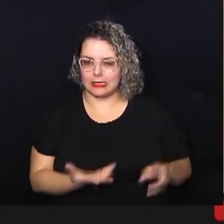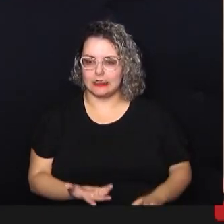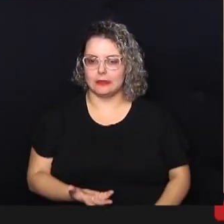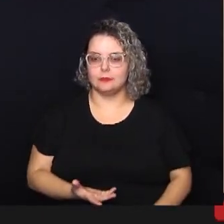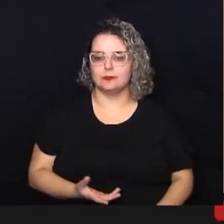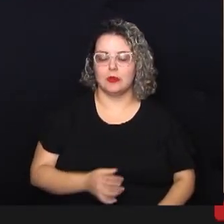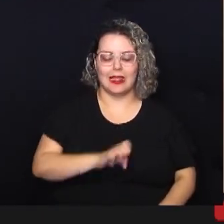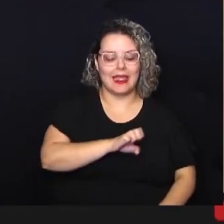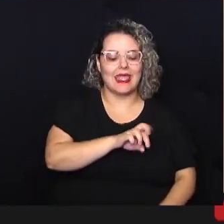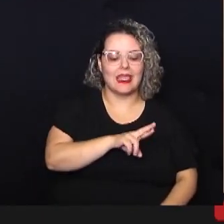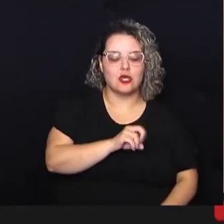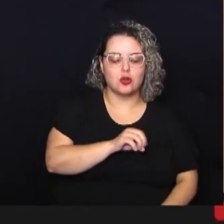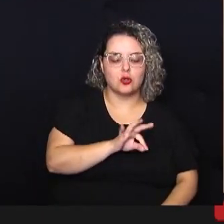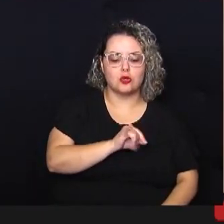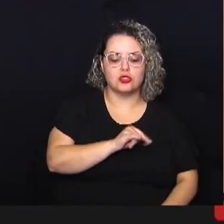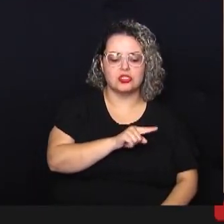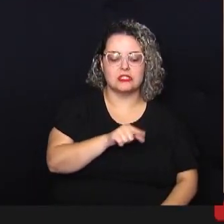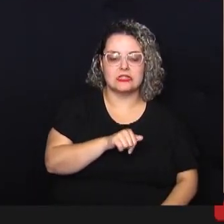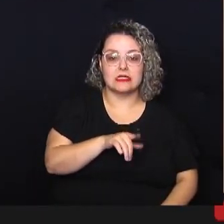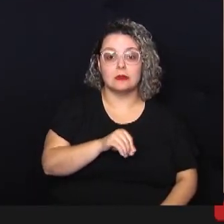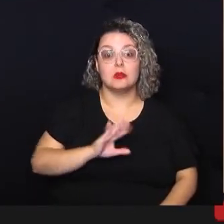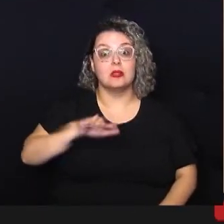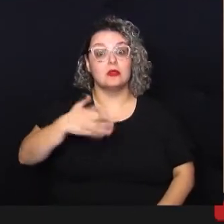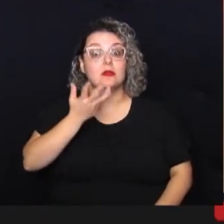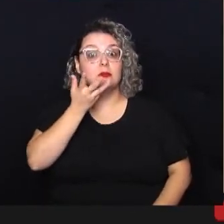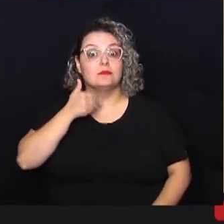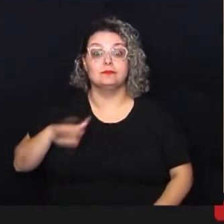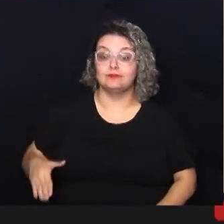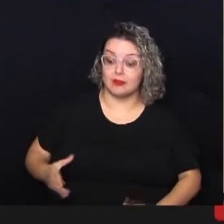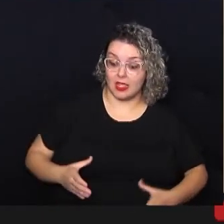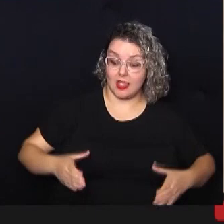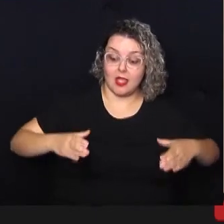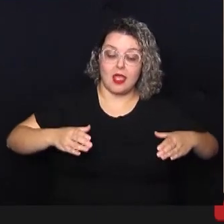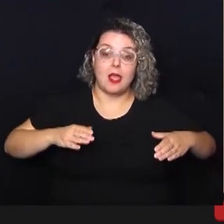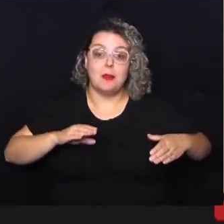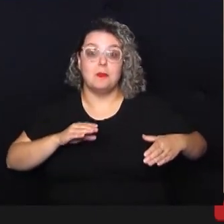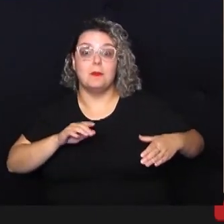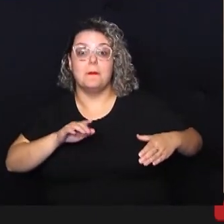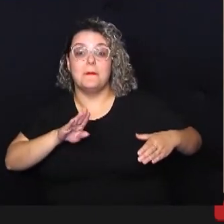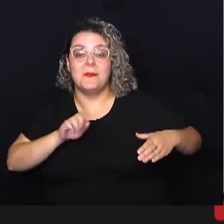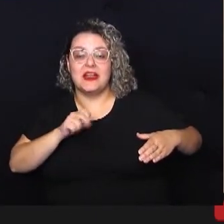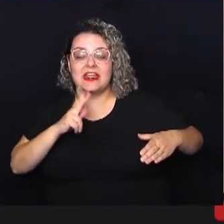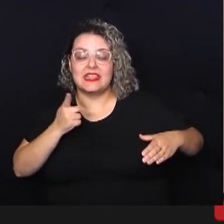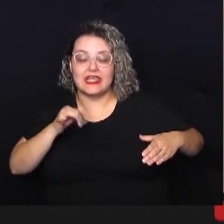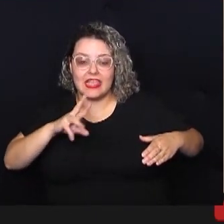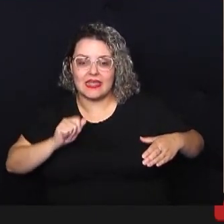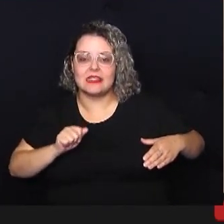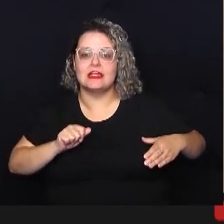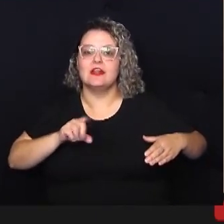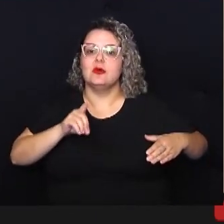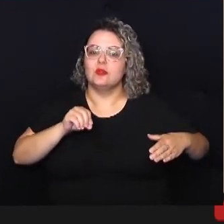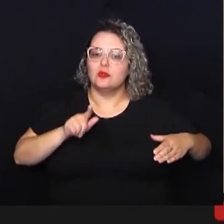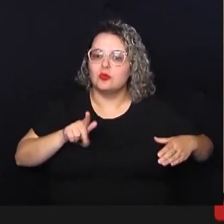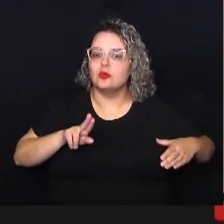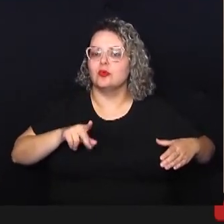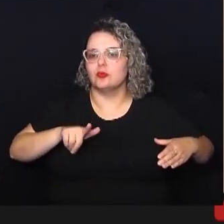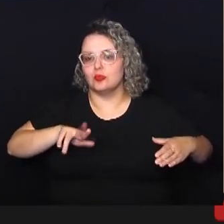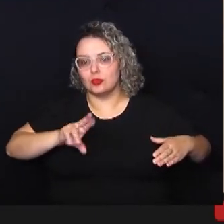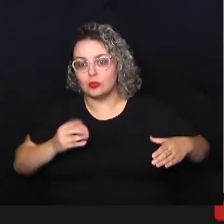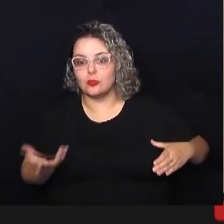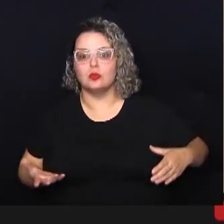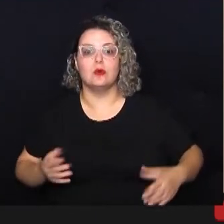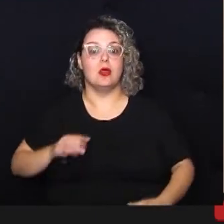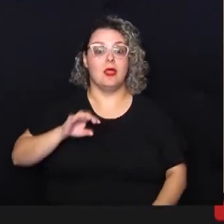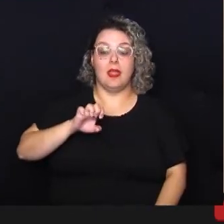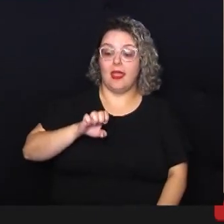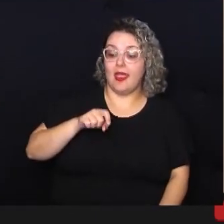novo, a gente tinha a banheira do Gugu, o Tchan, um monte de coisa que também acontecia. Então você vai falar, é novo? Não, não é.